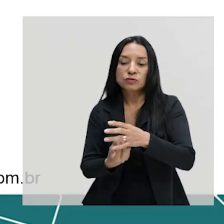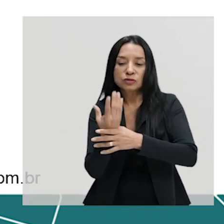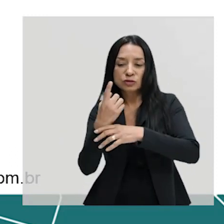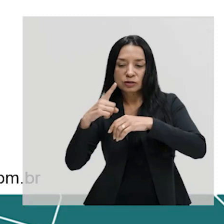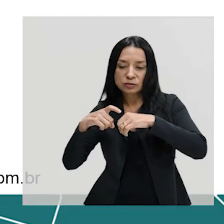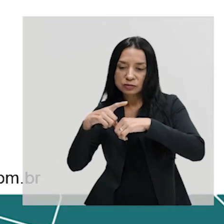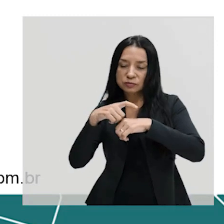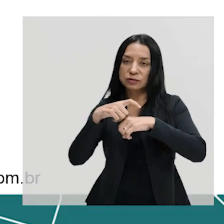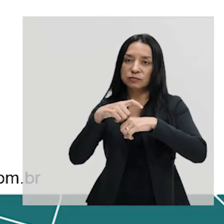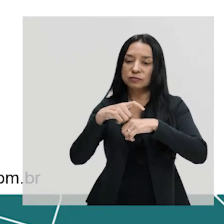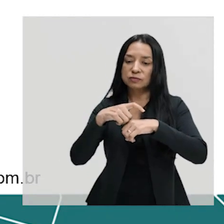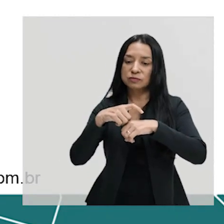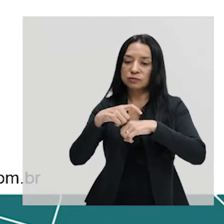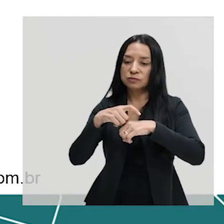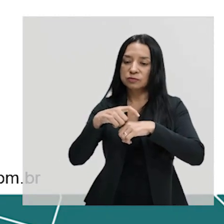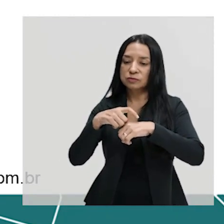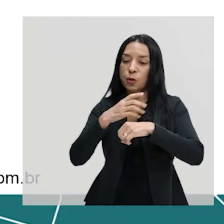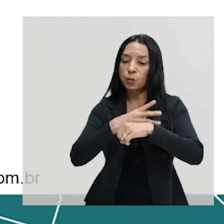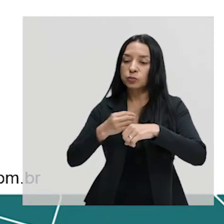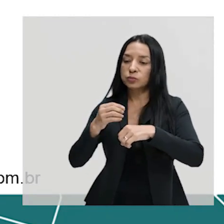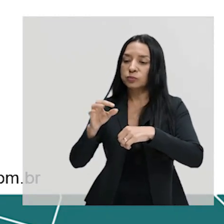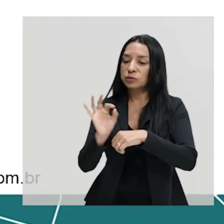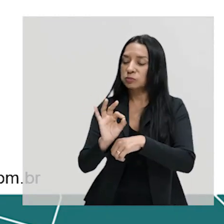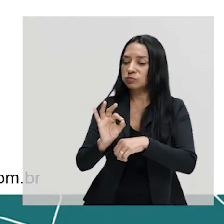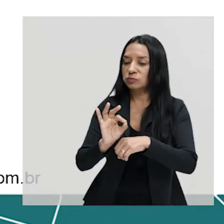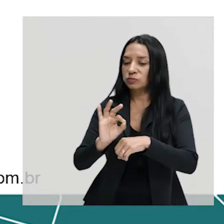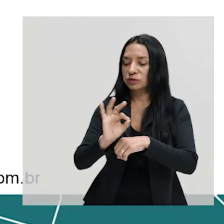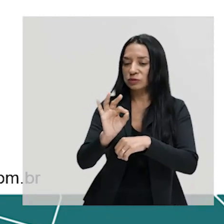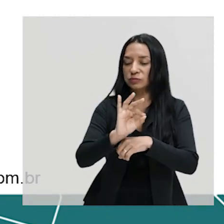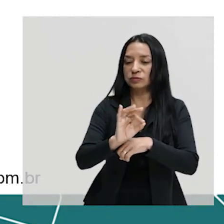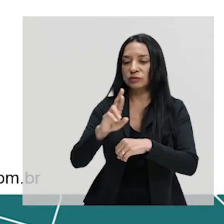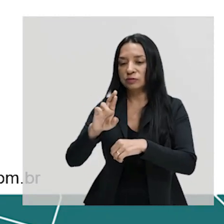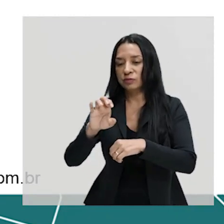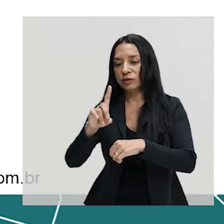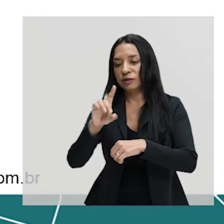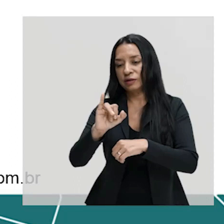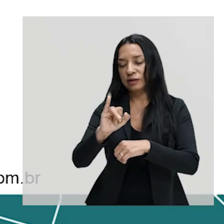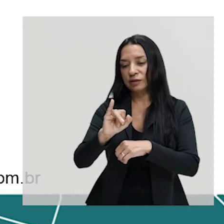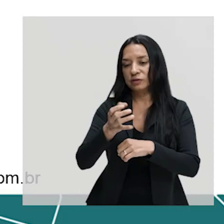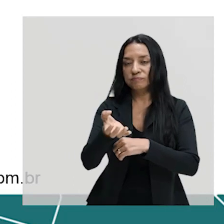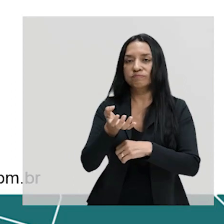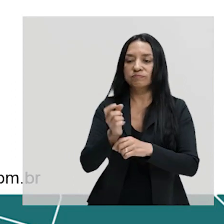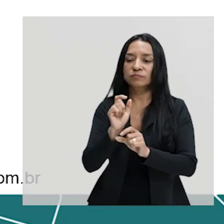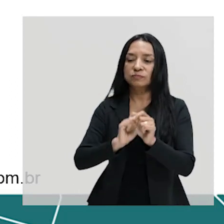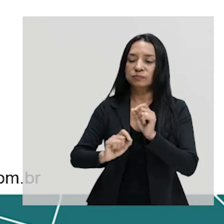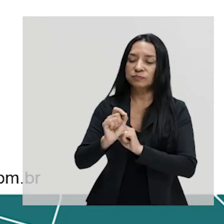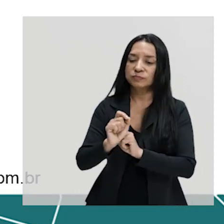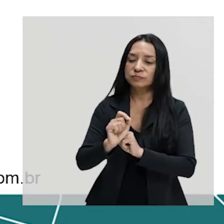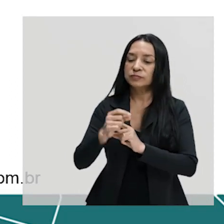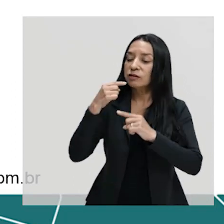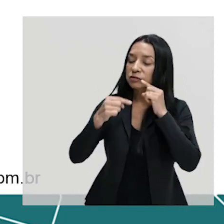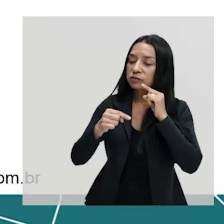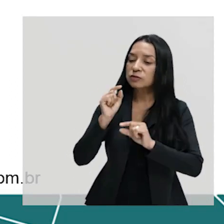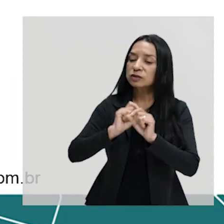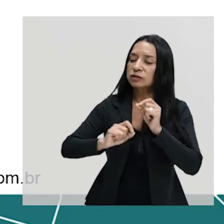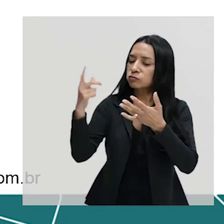os filhotinhos das moscas e o Redi ou Red ele quis defender